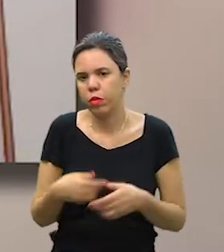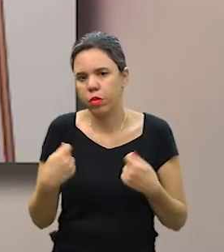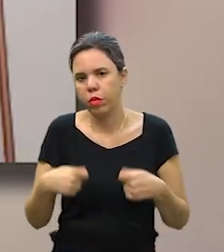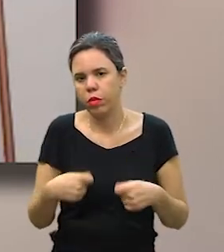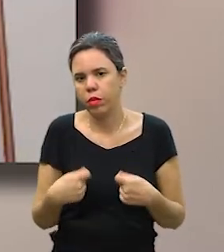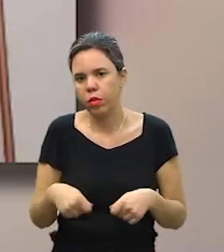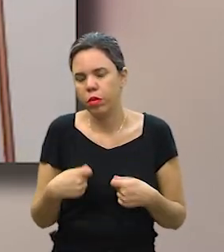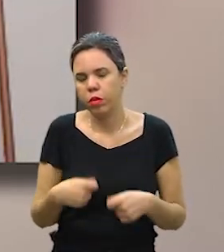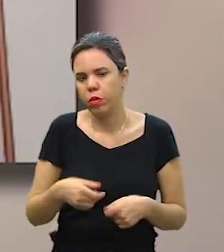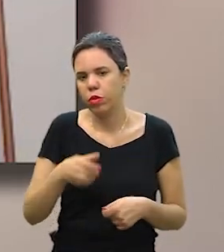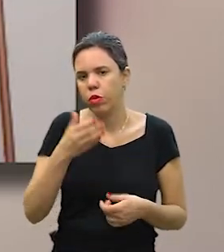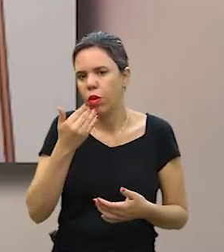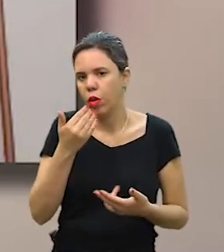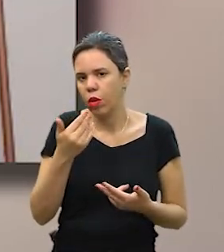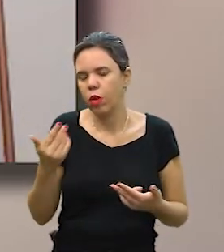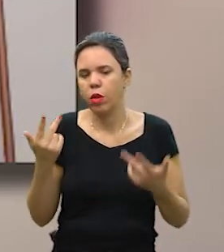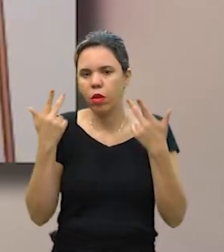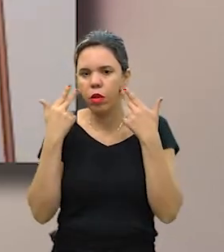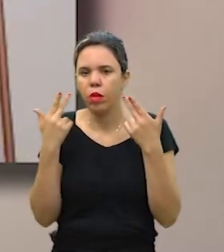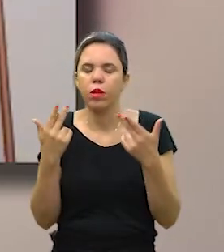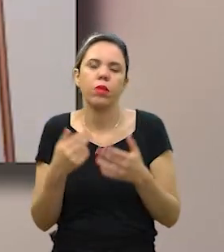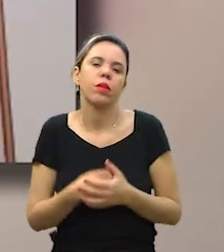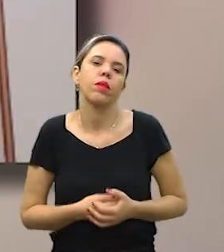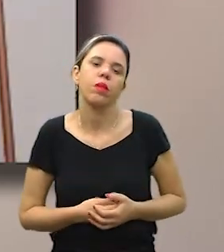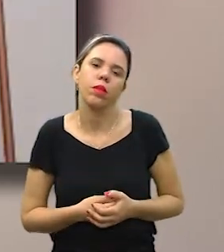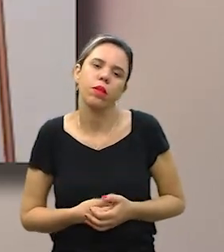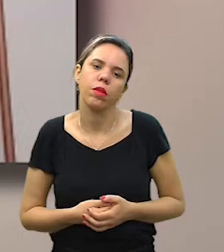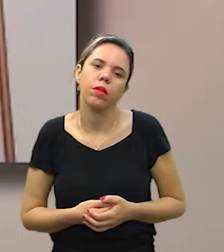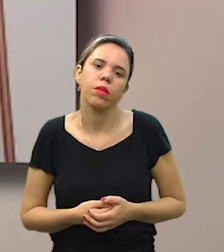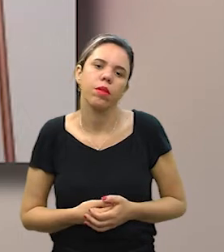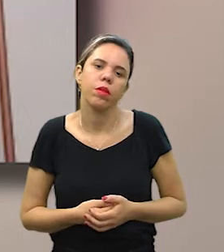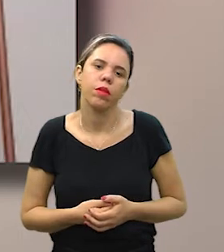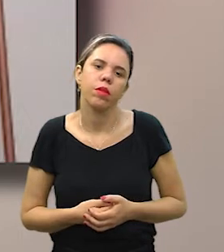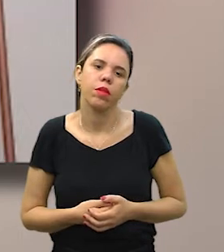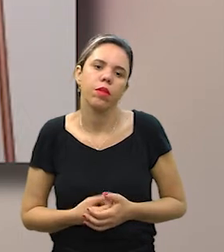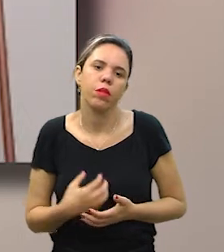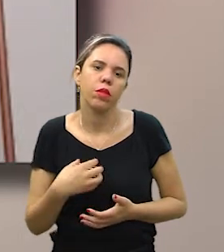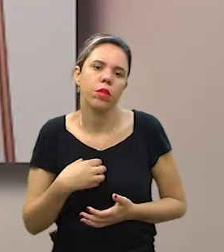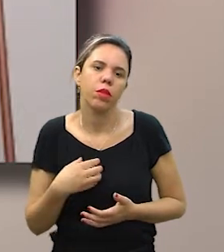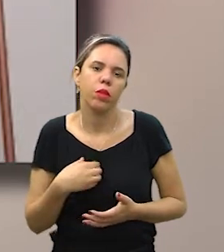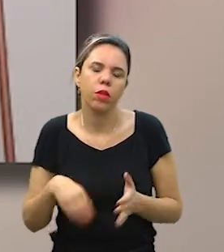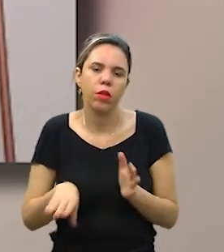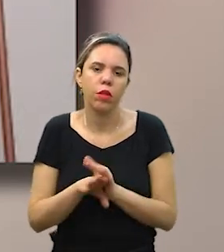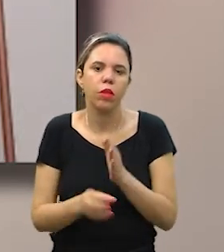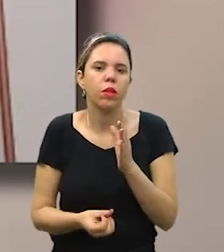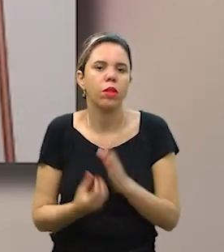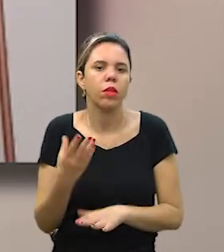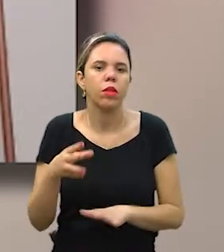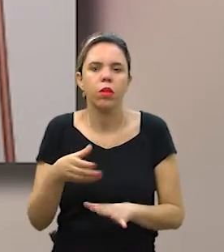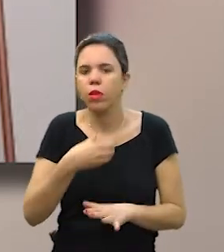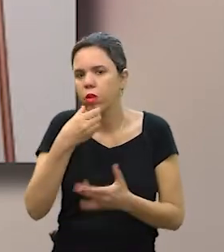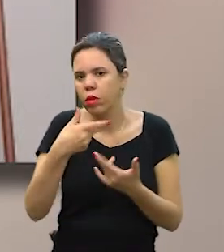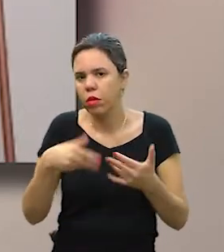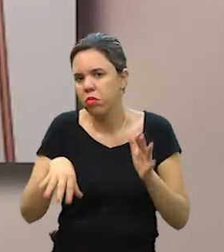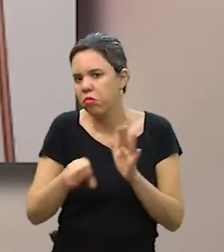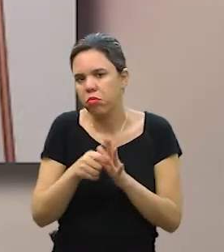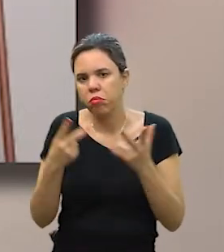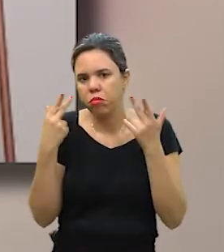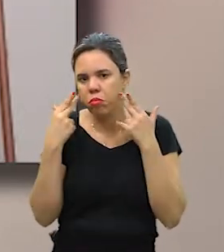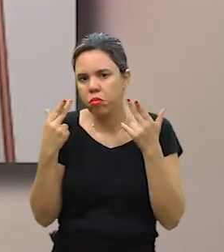ele precisa do alimento in natura, né? Natural, da forma como vem, das